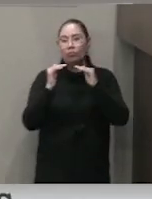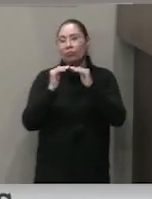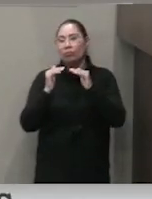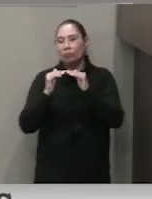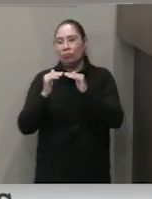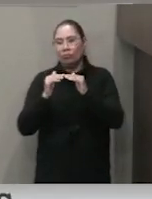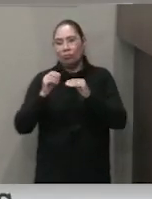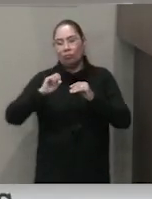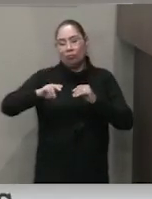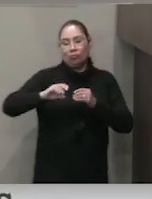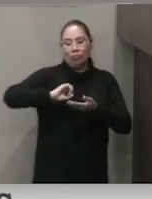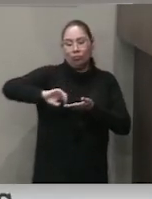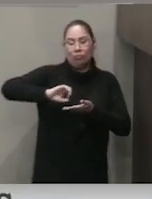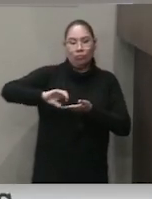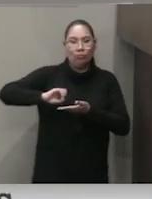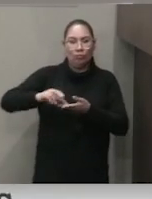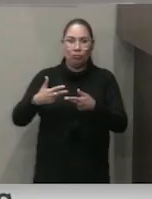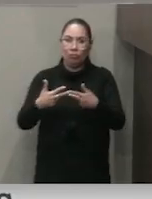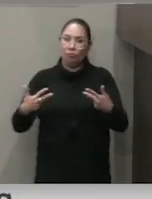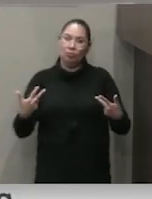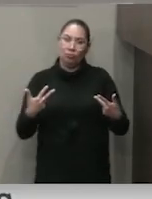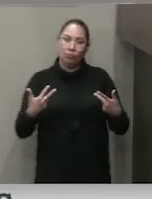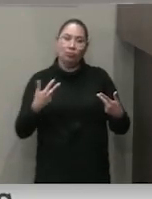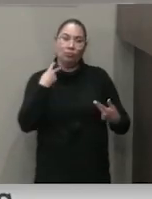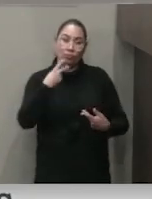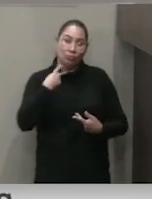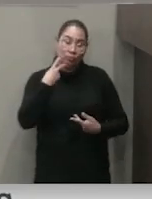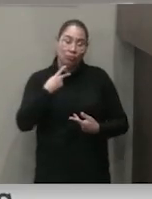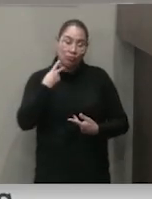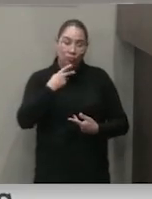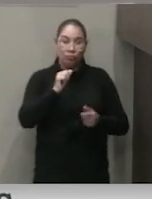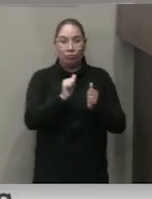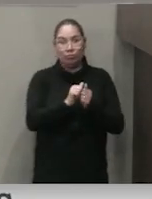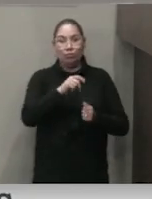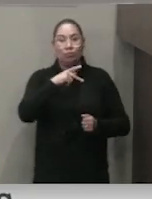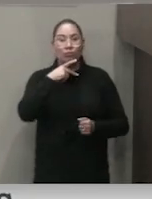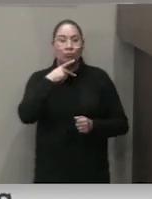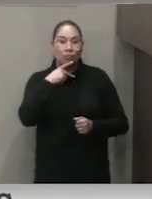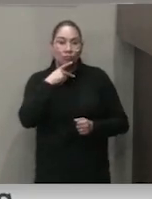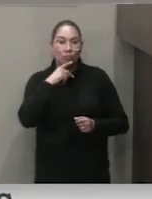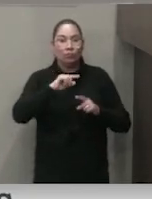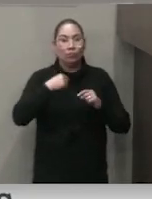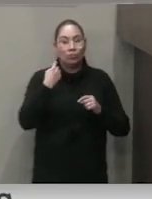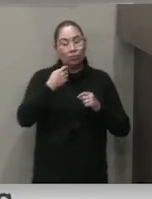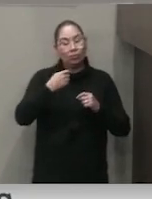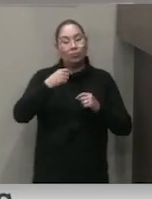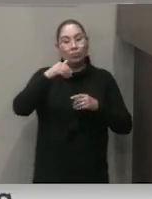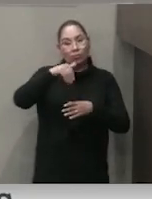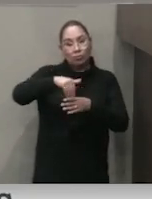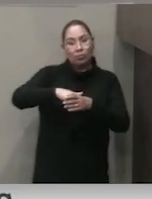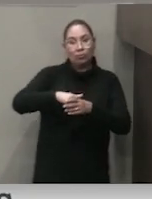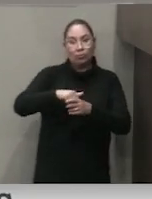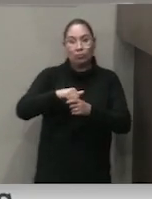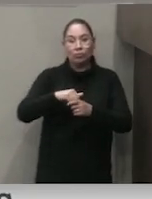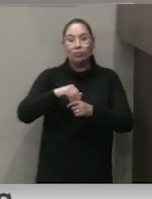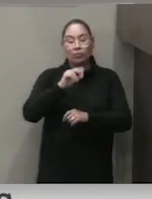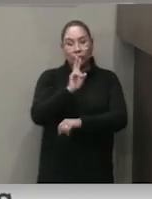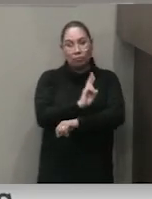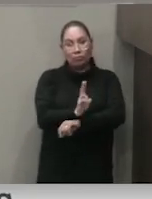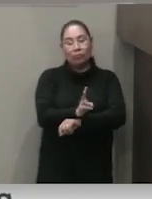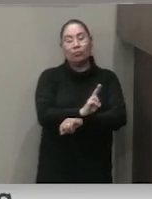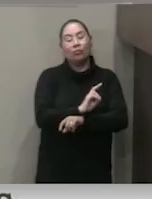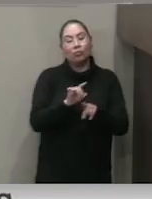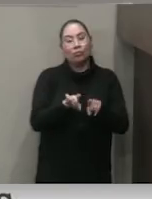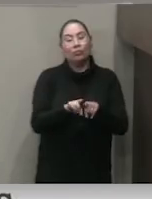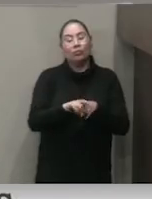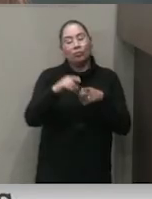para despachar aqui na Câmara dos Vereadores para o prefeito. Nós fomos eleitos para legislar e para fiscalizar. Era isso,